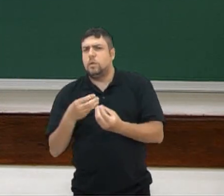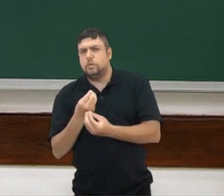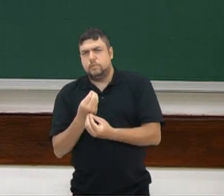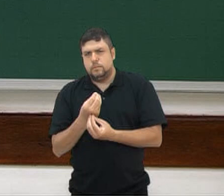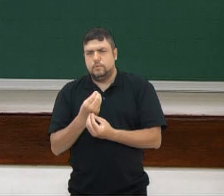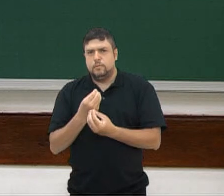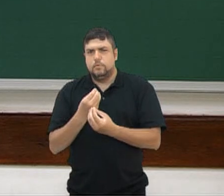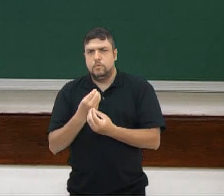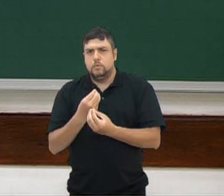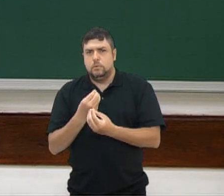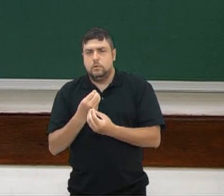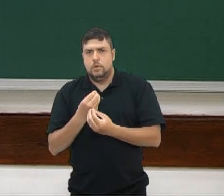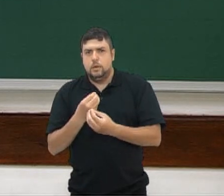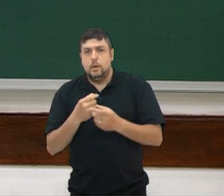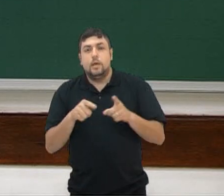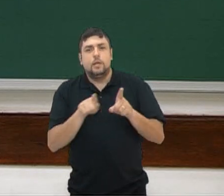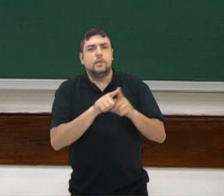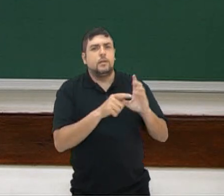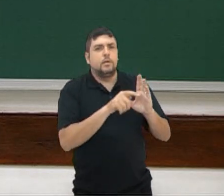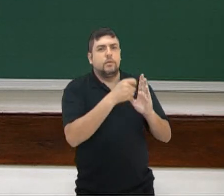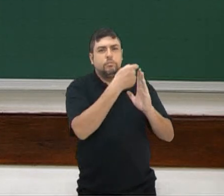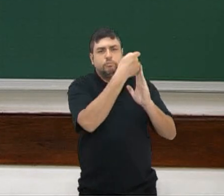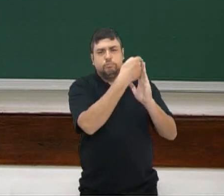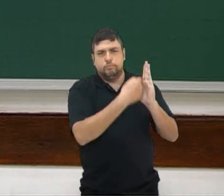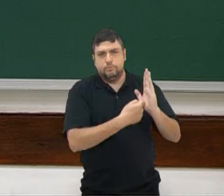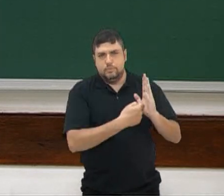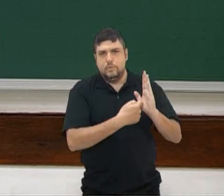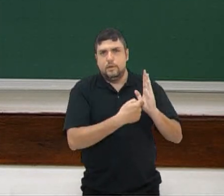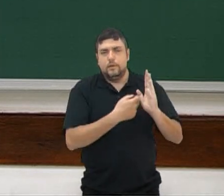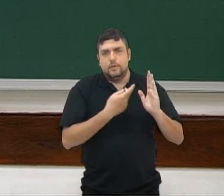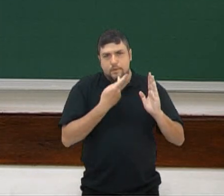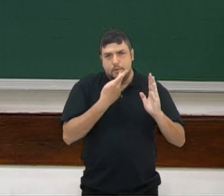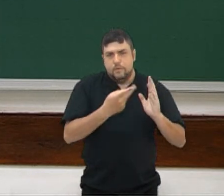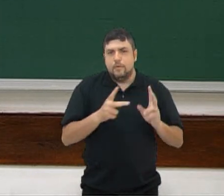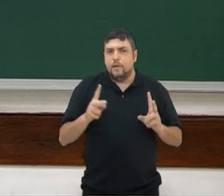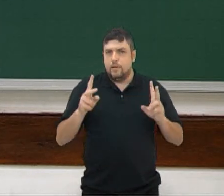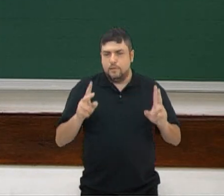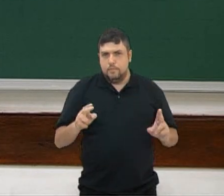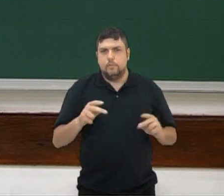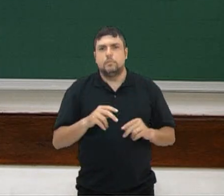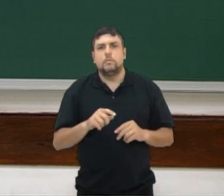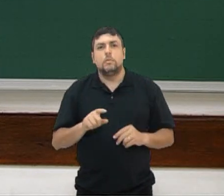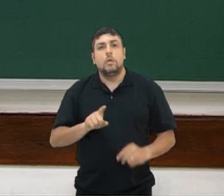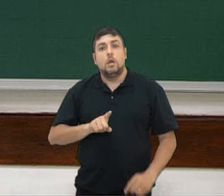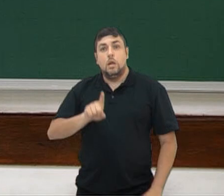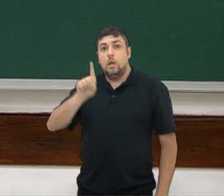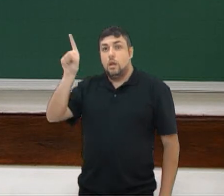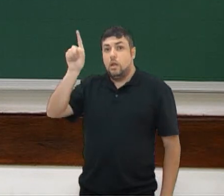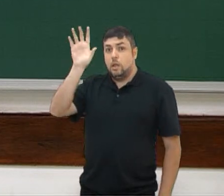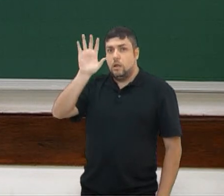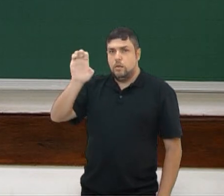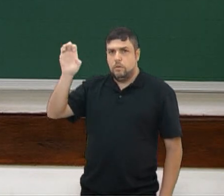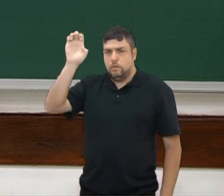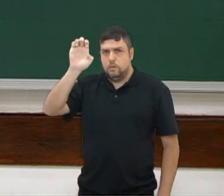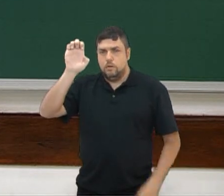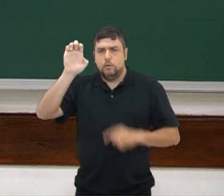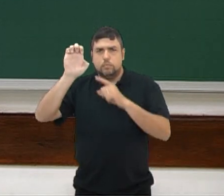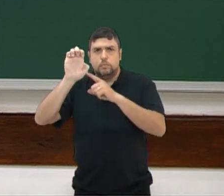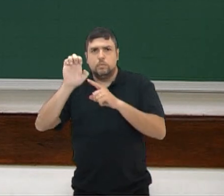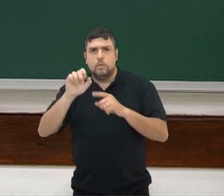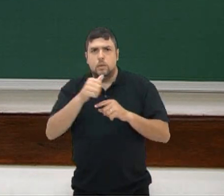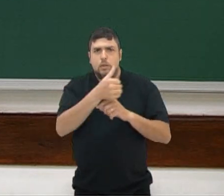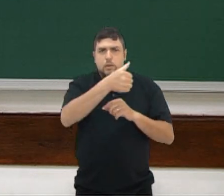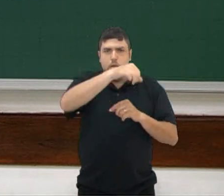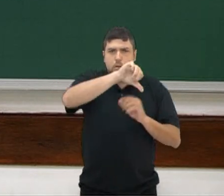Andrade comenta mais ou menos o fazer poesia. Então, lá na Europa, no início do século, nessa troca, né, do século XIX